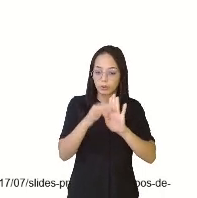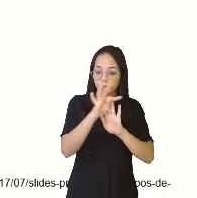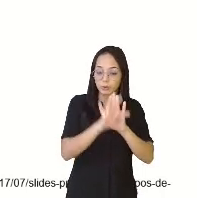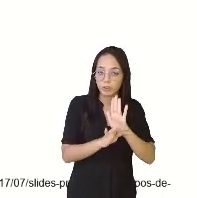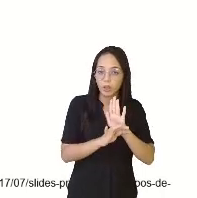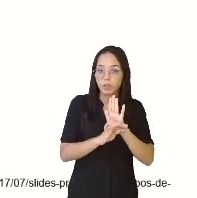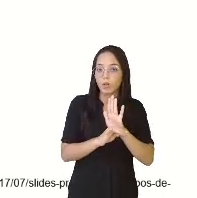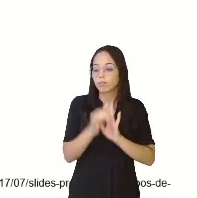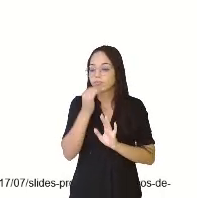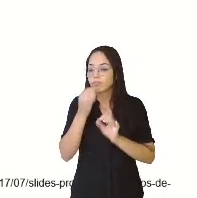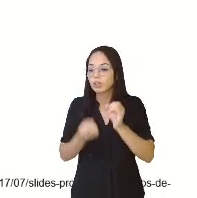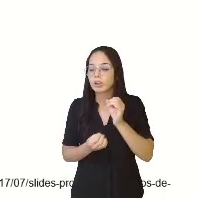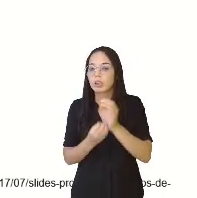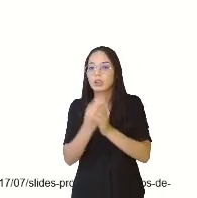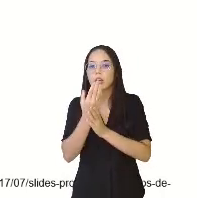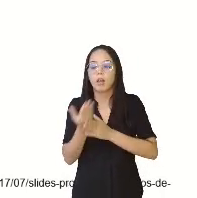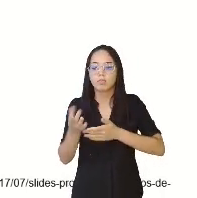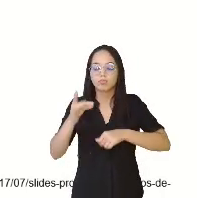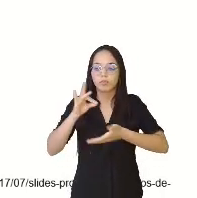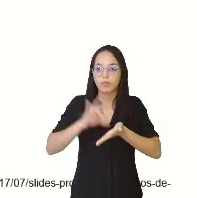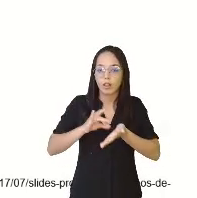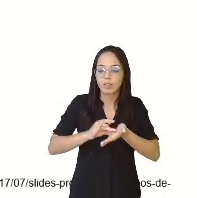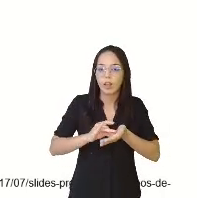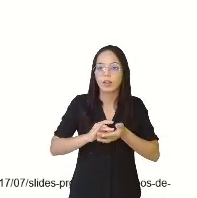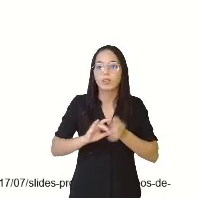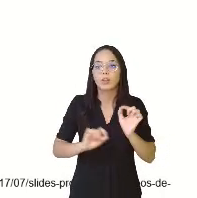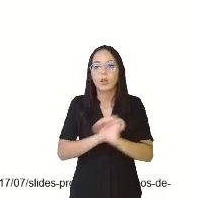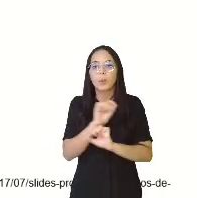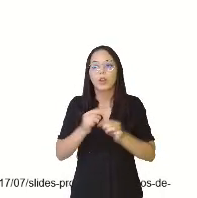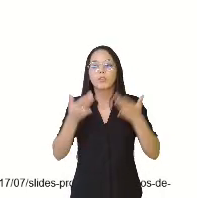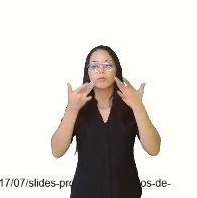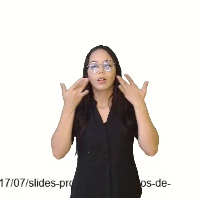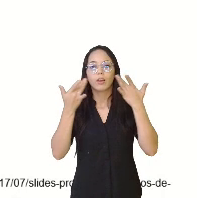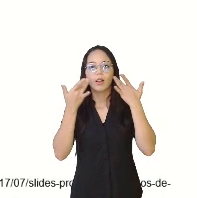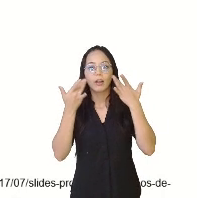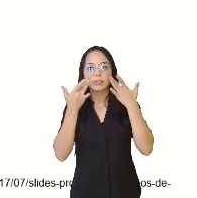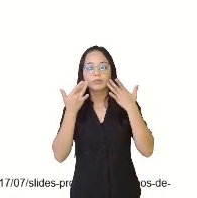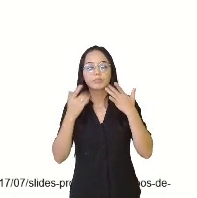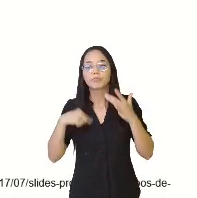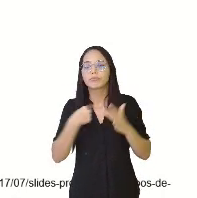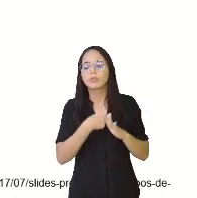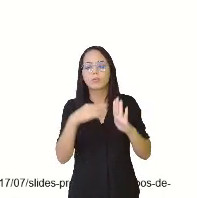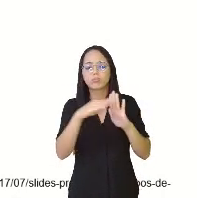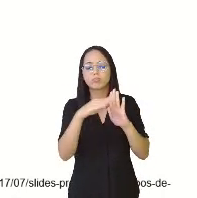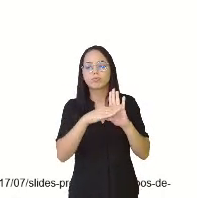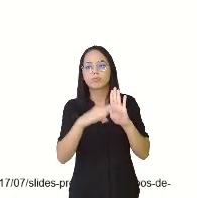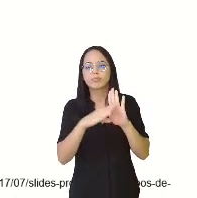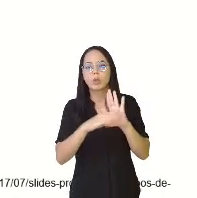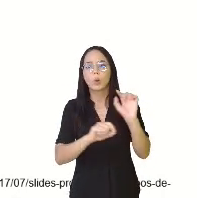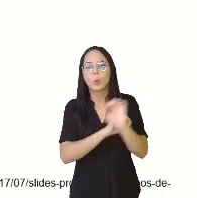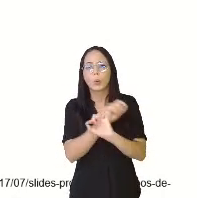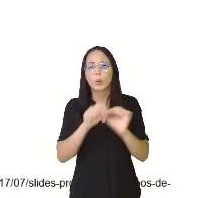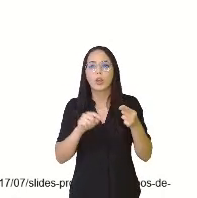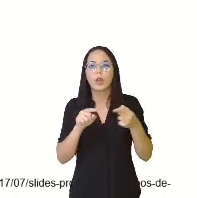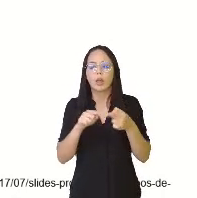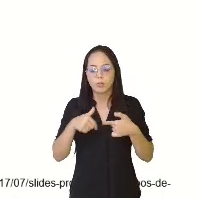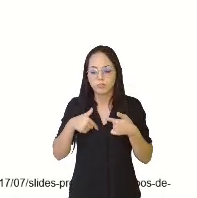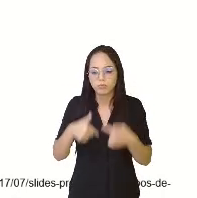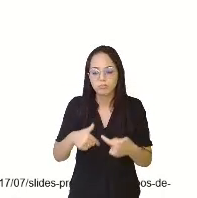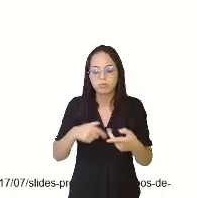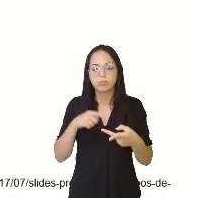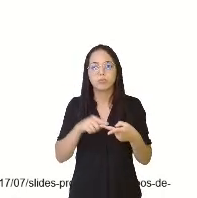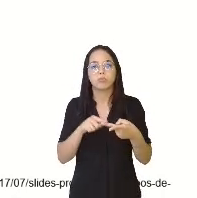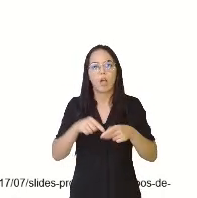texto dá origem a uma realidade distinta que se chama teatro. E o que é que nós podemos encontrar nesse texto?